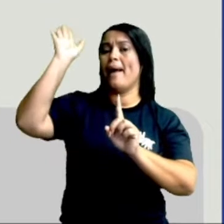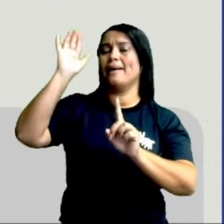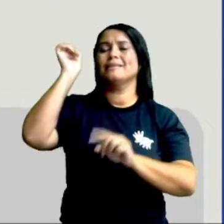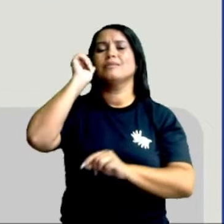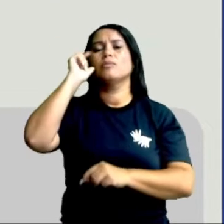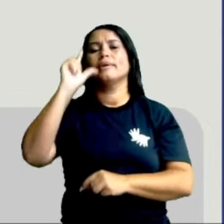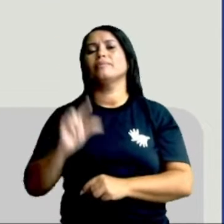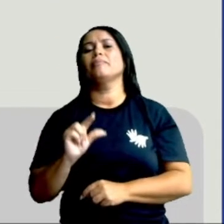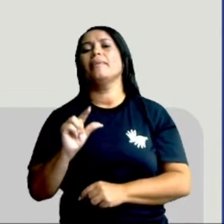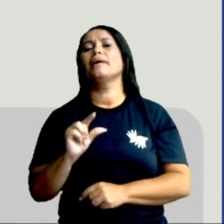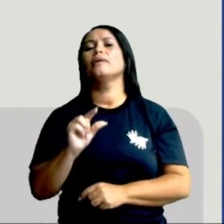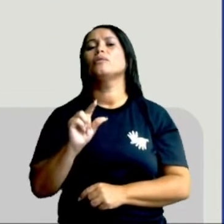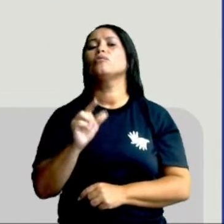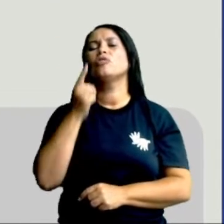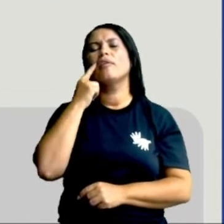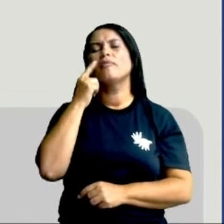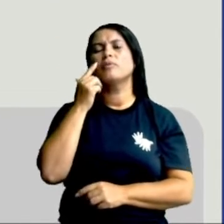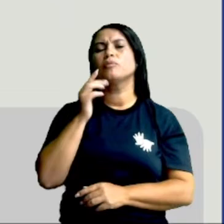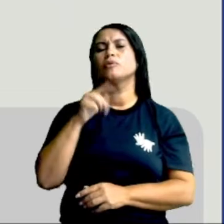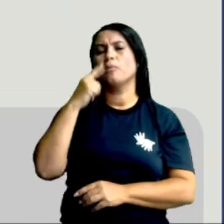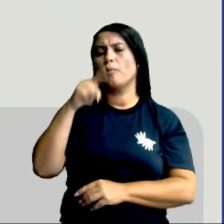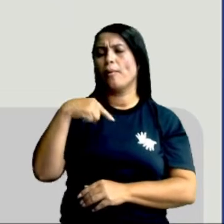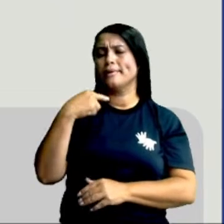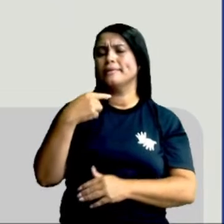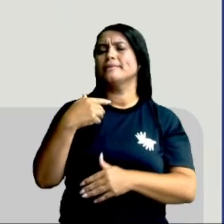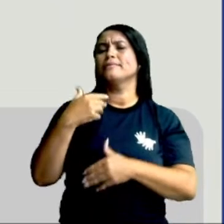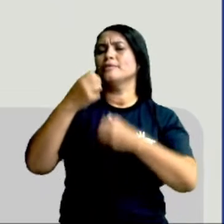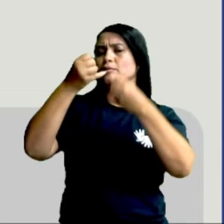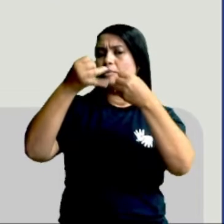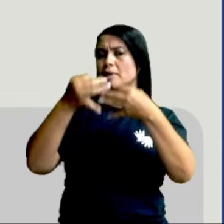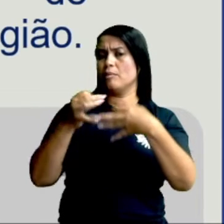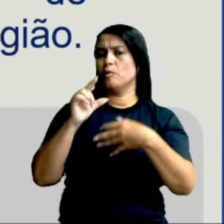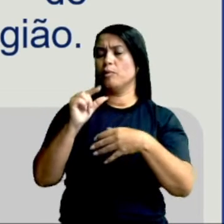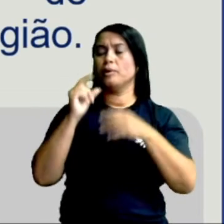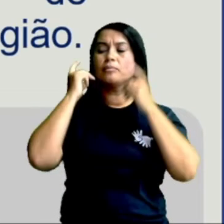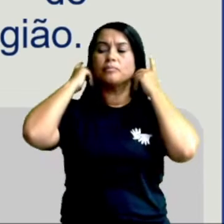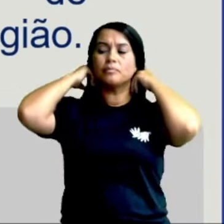às mulheres, né? A gente mais na frente vai falar um pouquinho sobre isso.